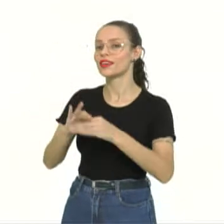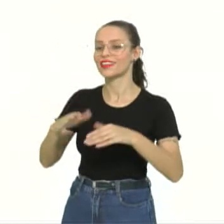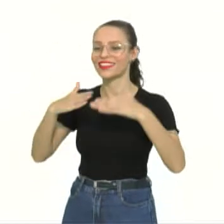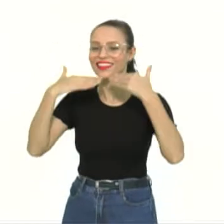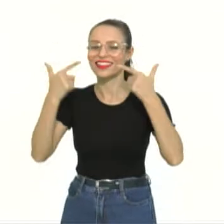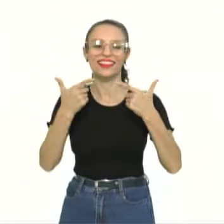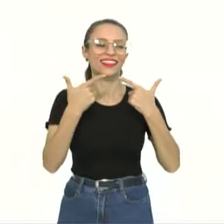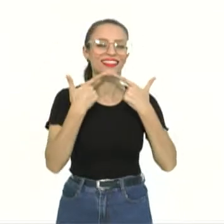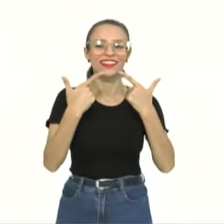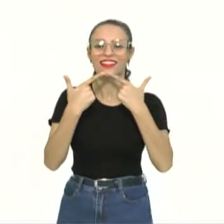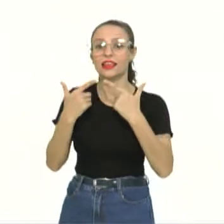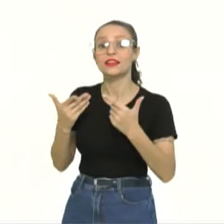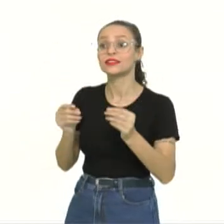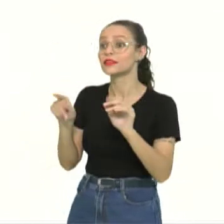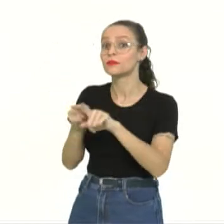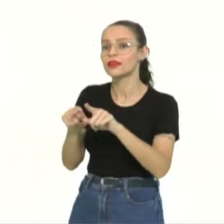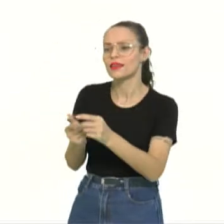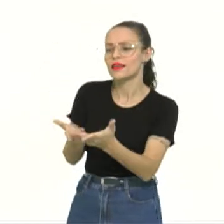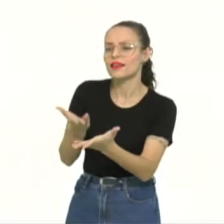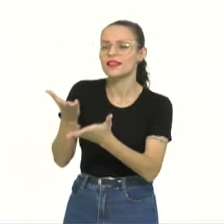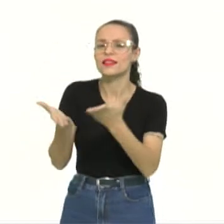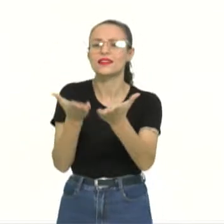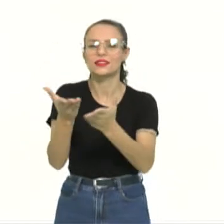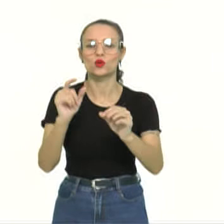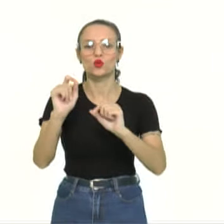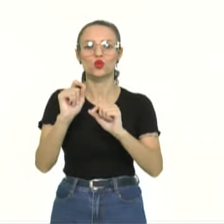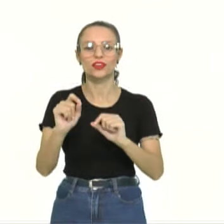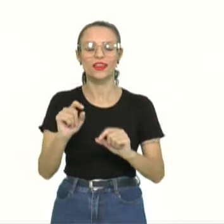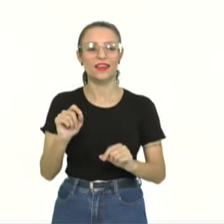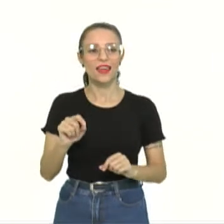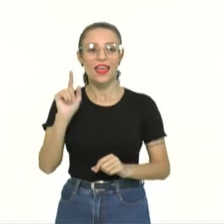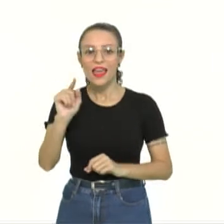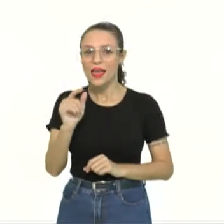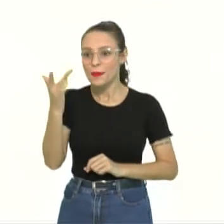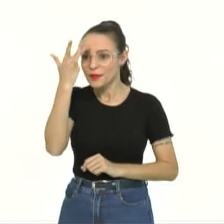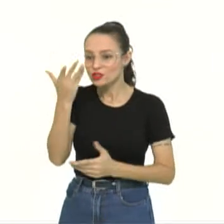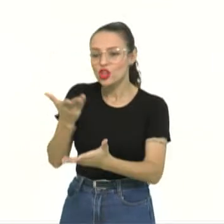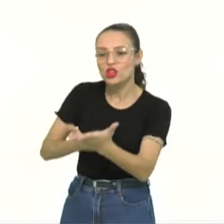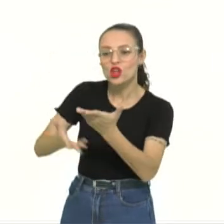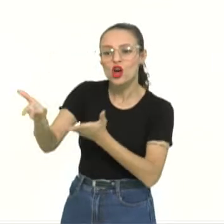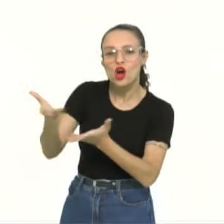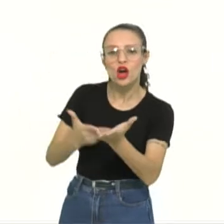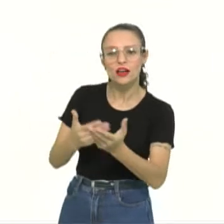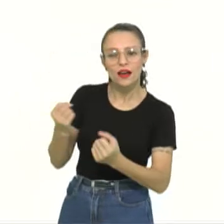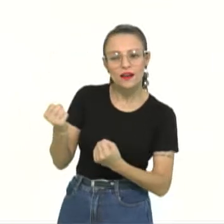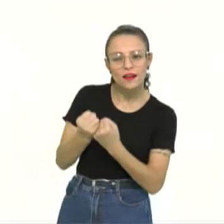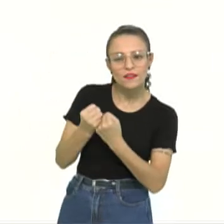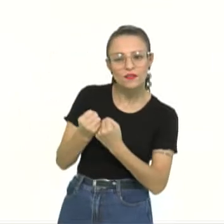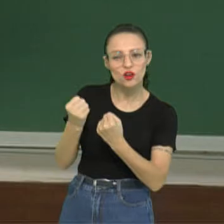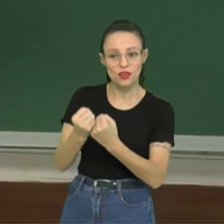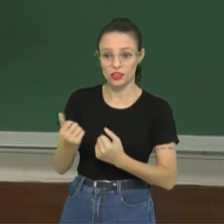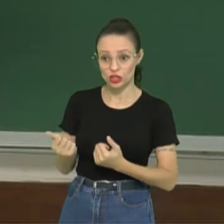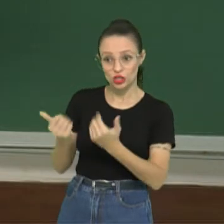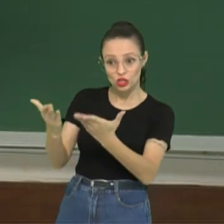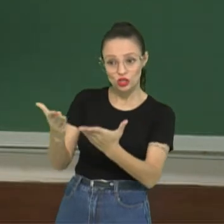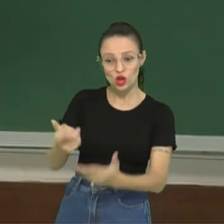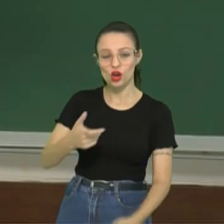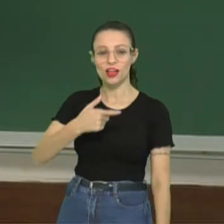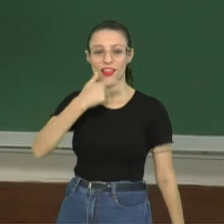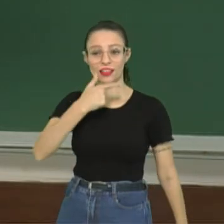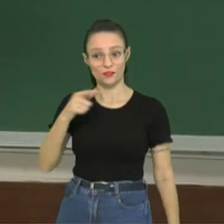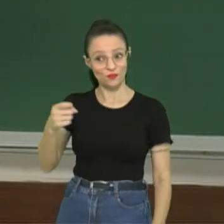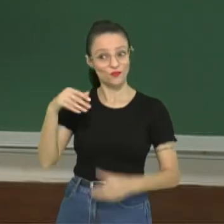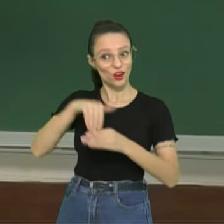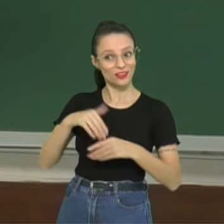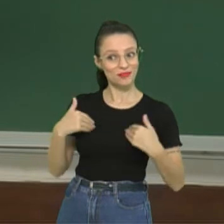e na rede de clientelismo ou seja uma rede de criação de troca de favores né eu te dou uma dentadura e